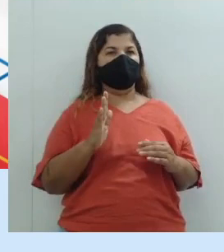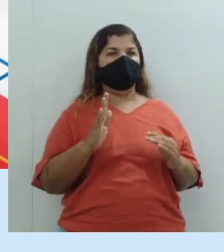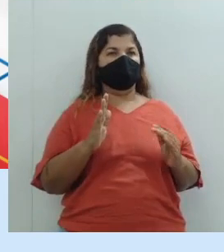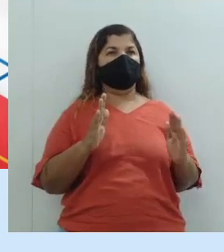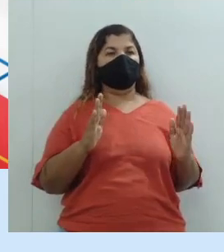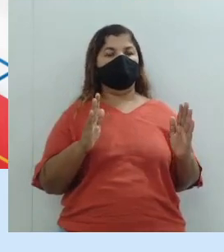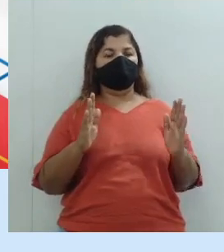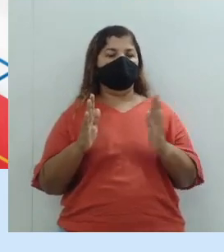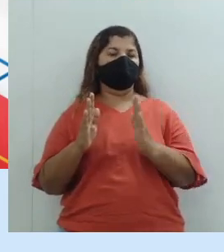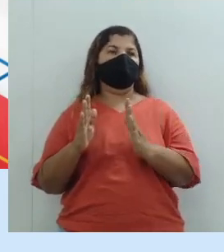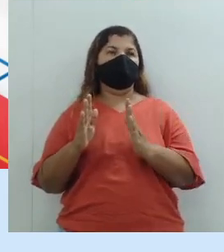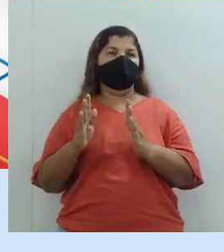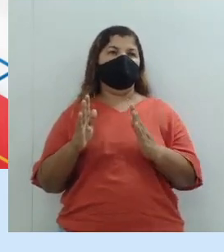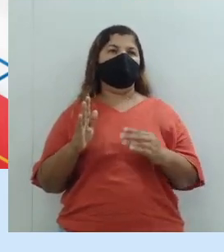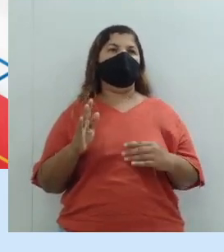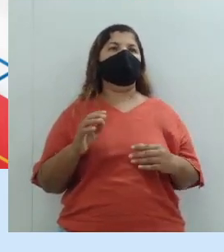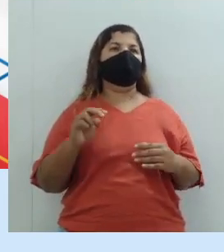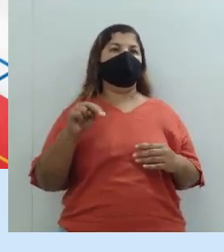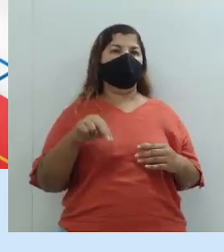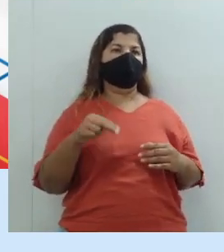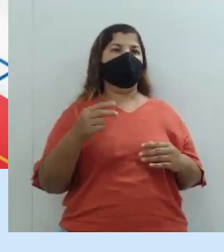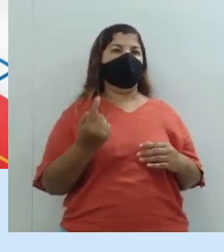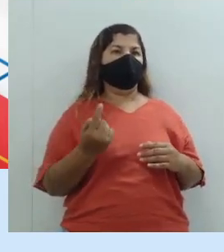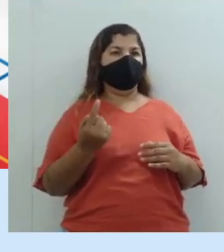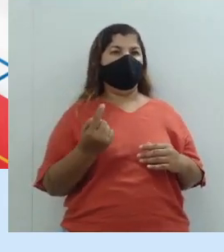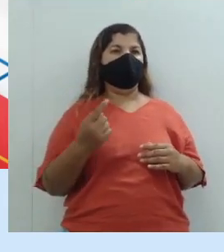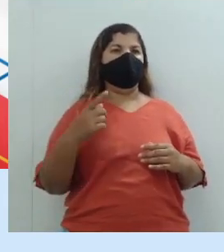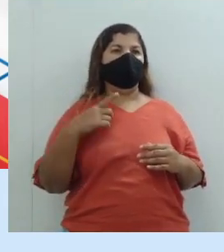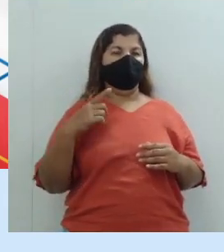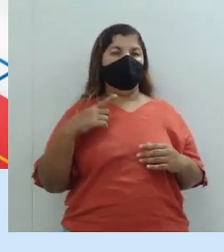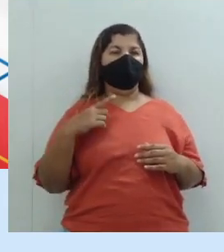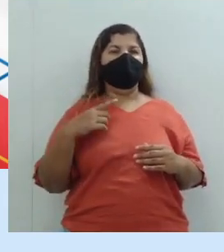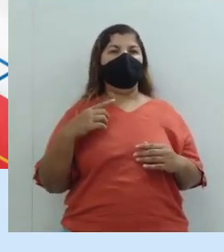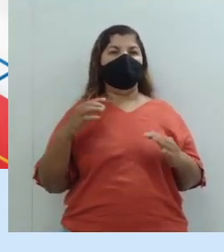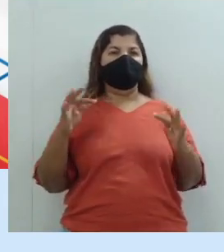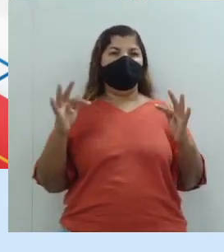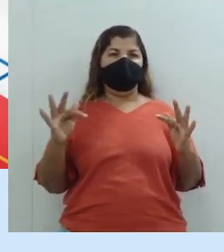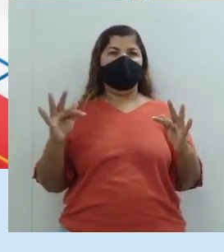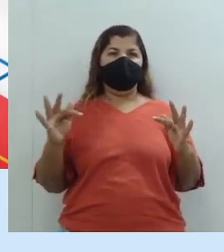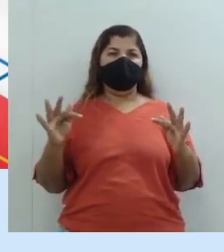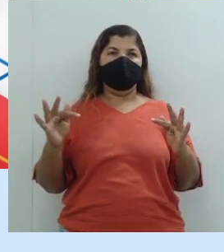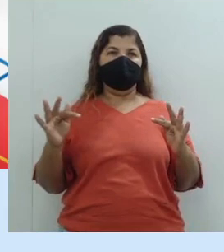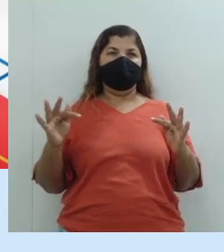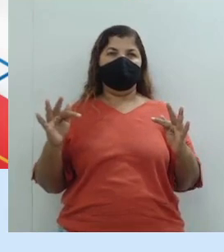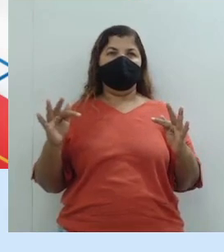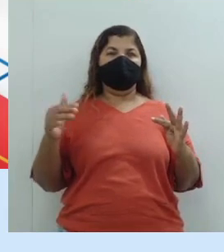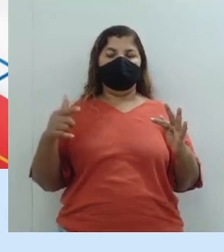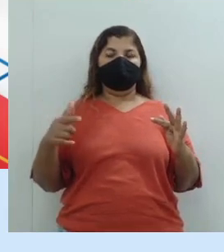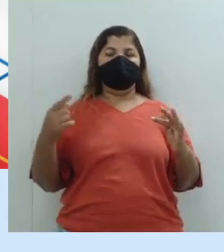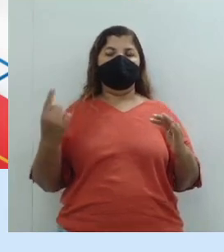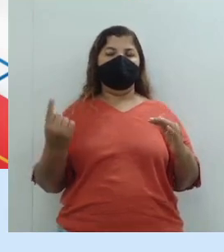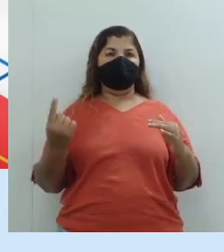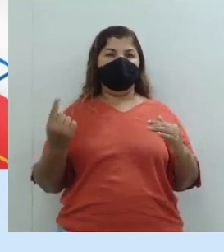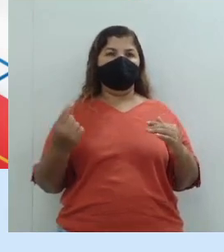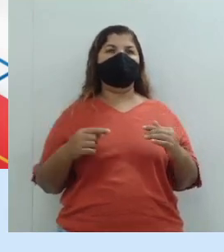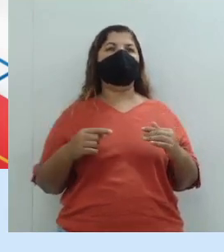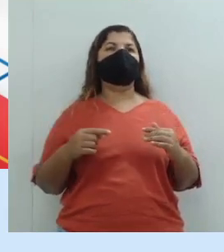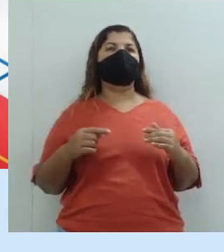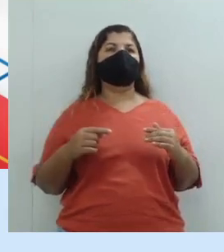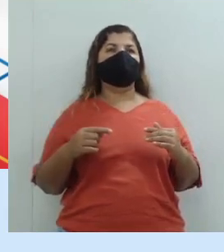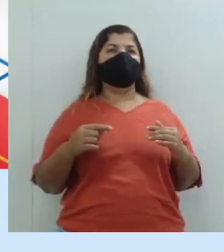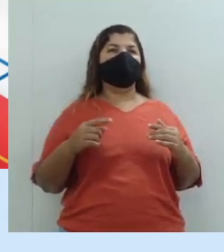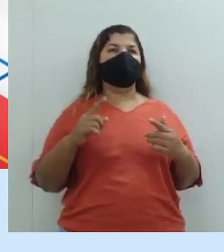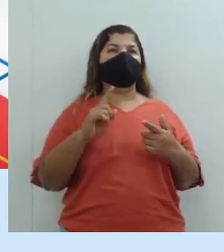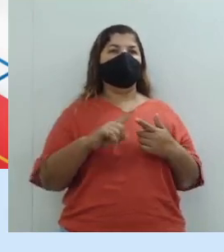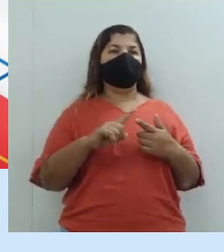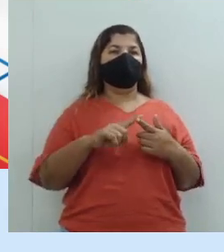caixote de massa M1 aí. Então, eu tenho uma força F e a força 2,1 aí nesse caixote. Também eu vou ter aí a normal e eu vou